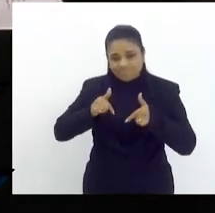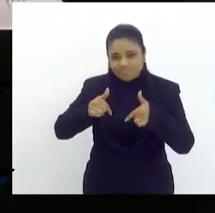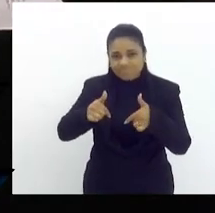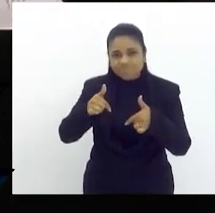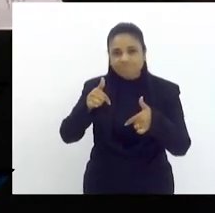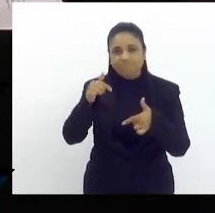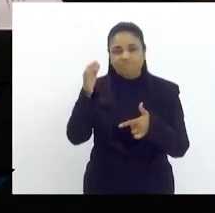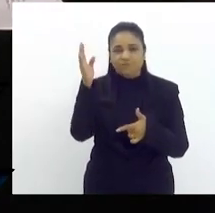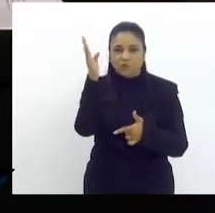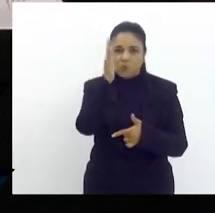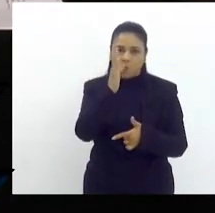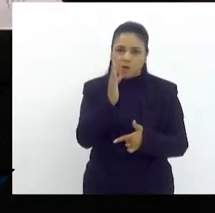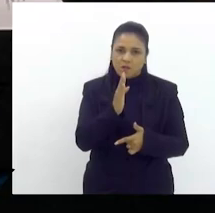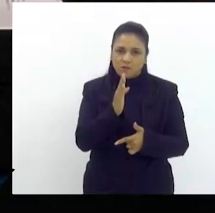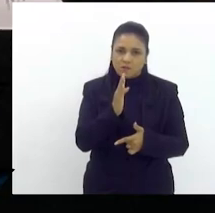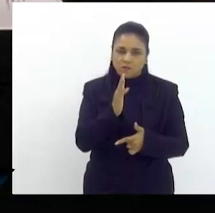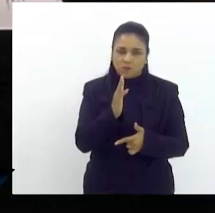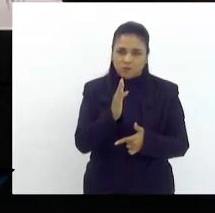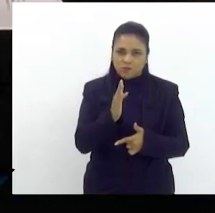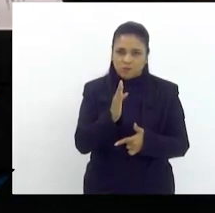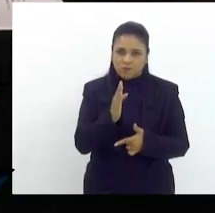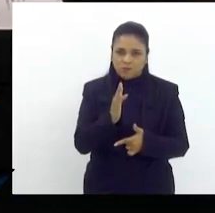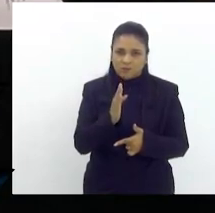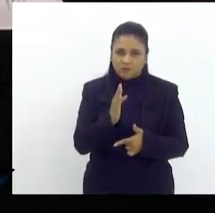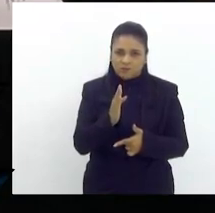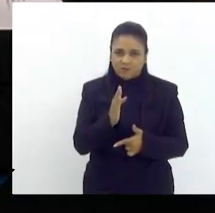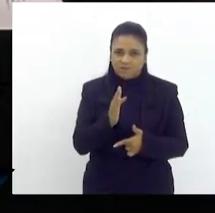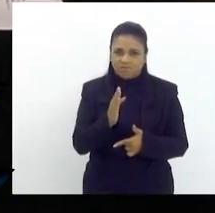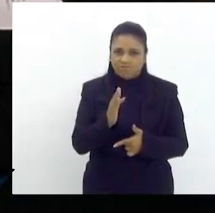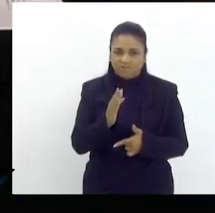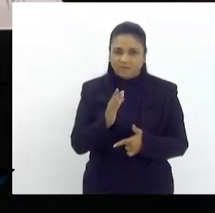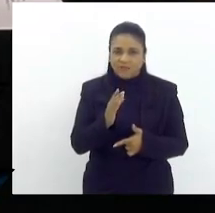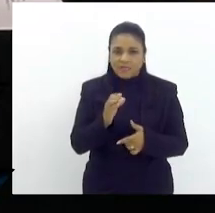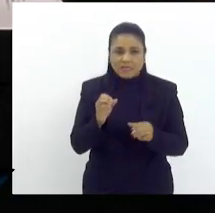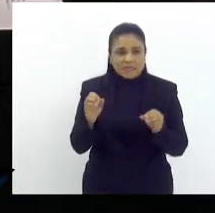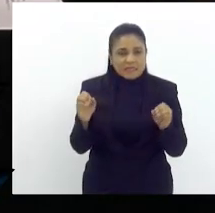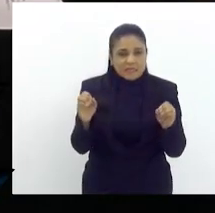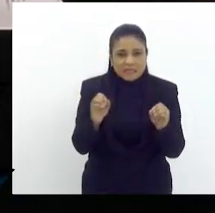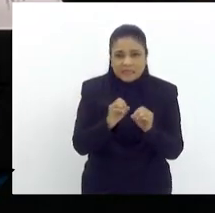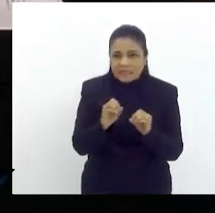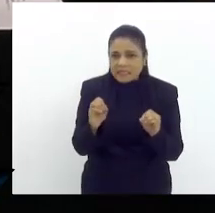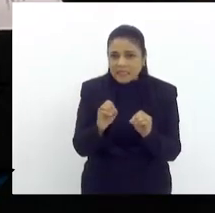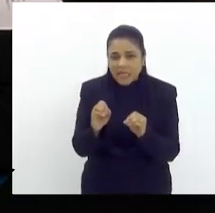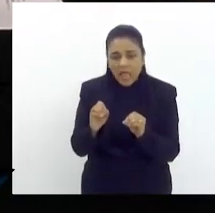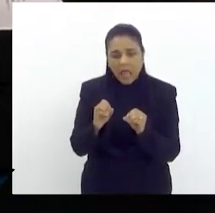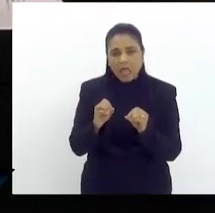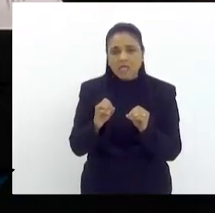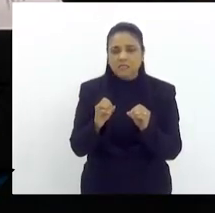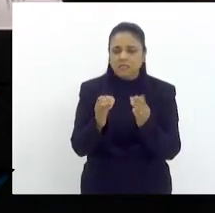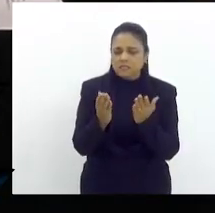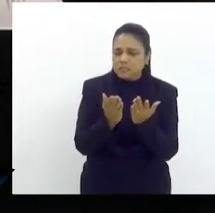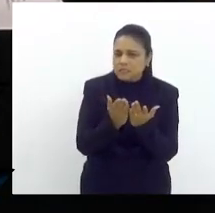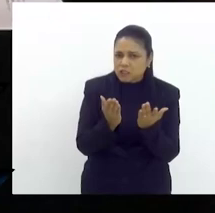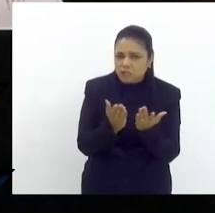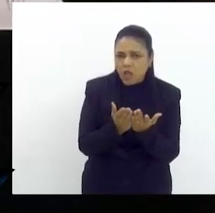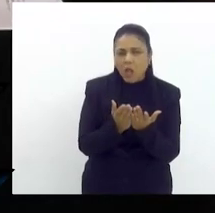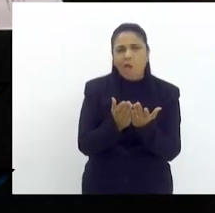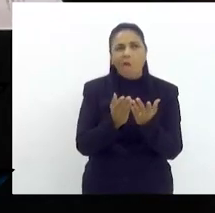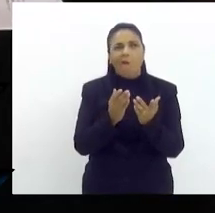já alguns anos ninguém que seja cristão católico